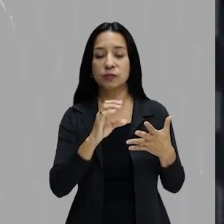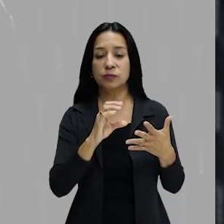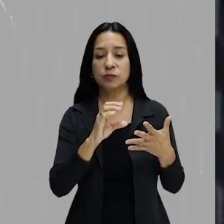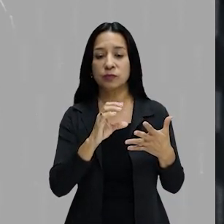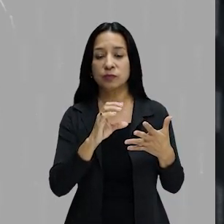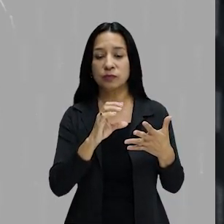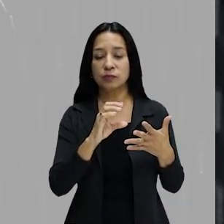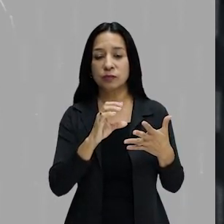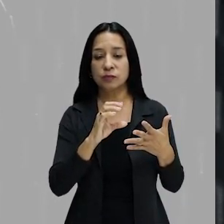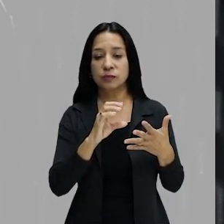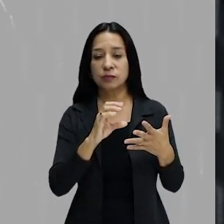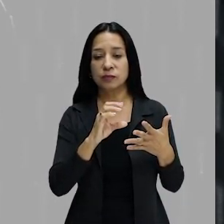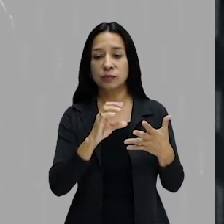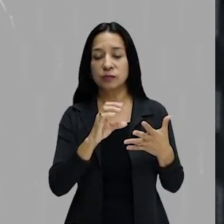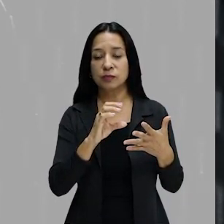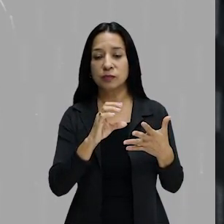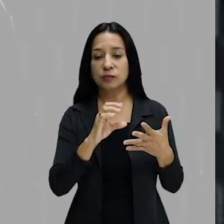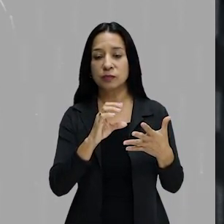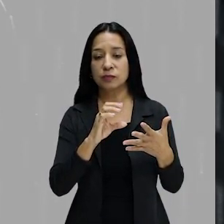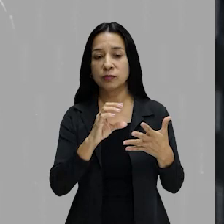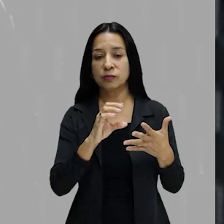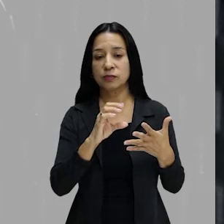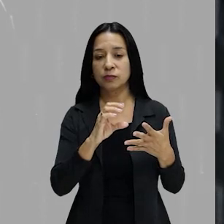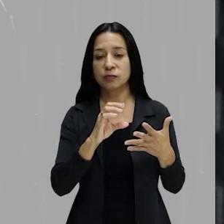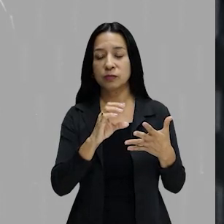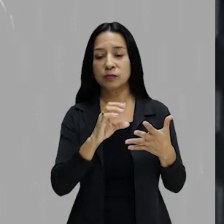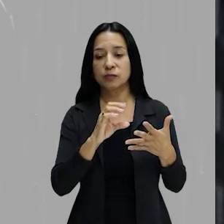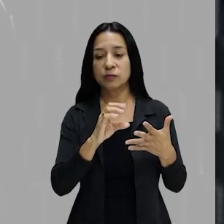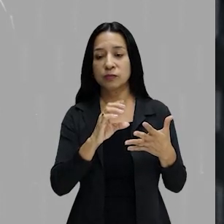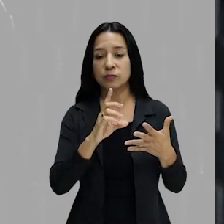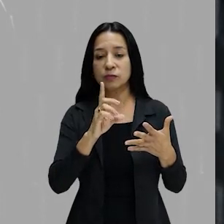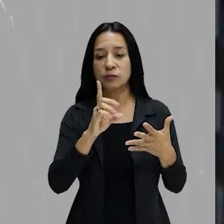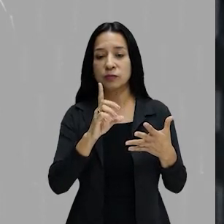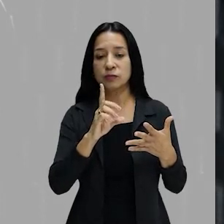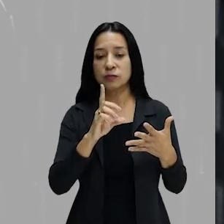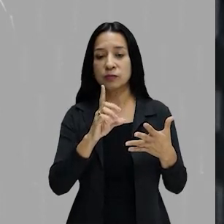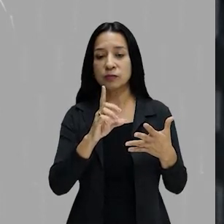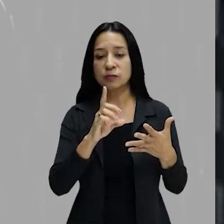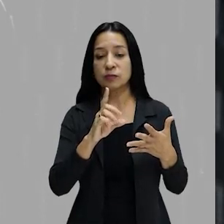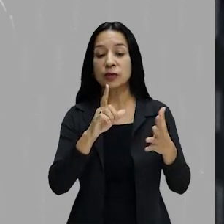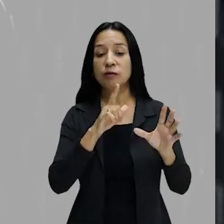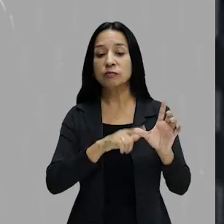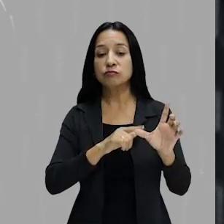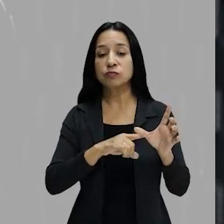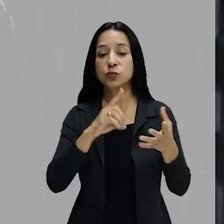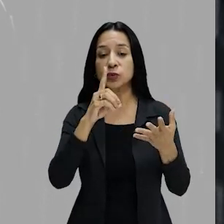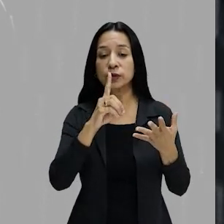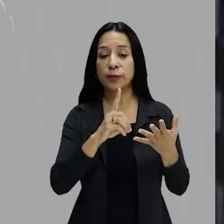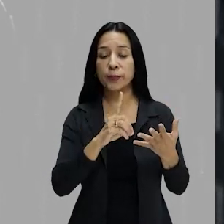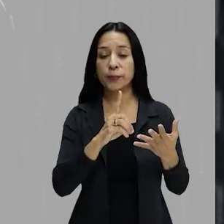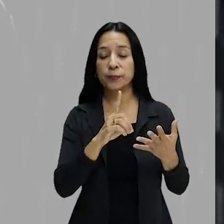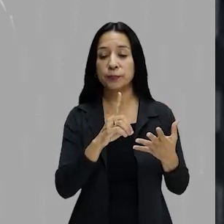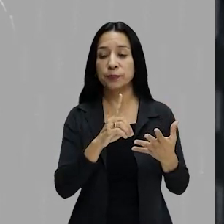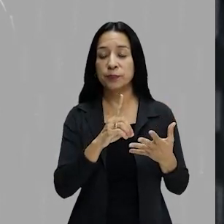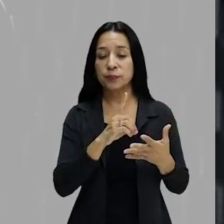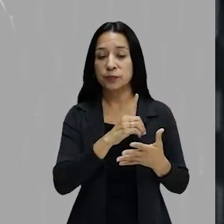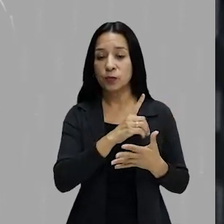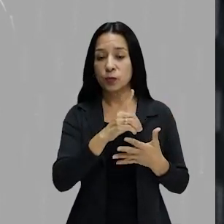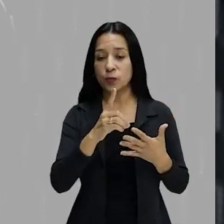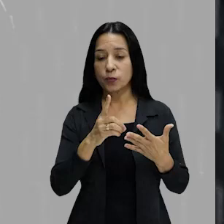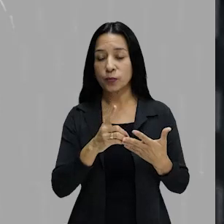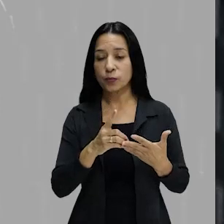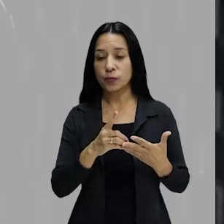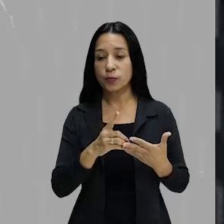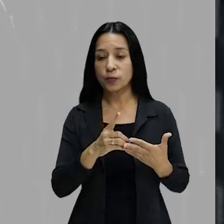especialista, os telespectadores assistiam impávidos. E letra D. O